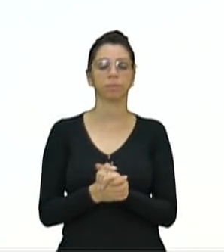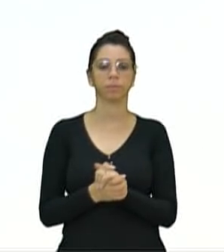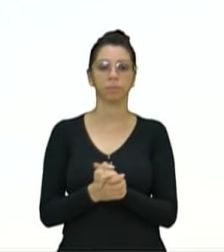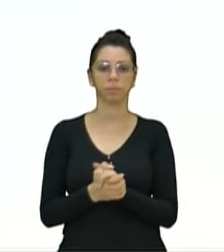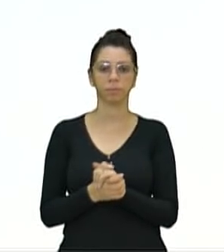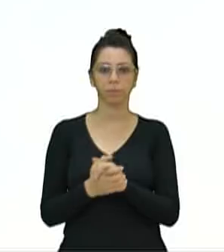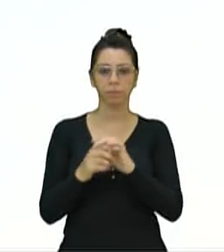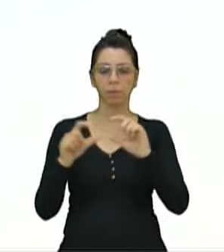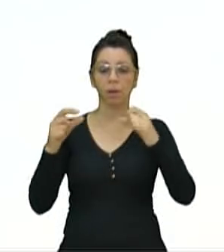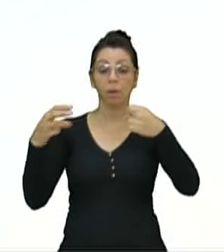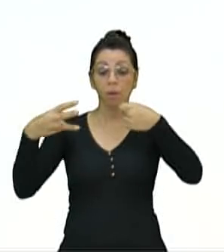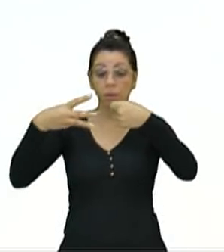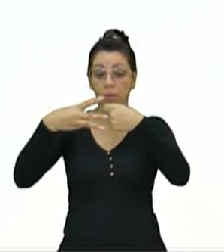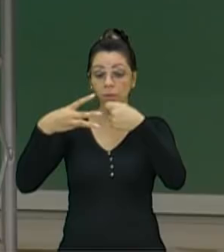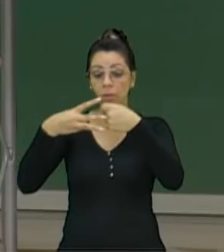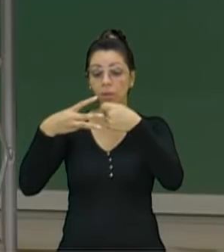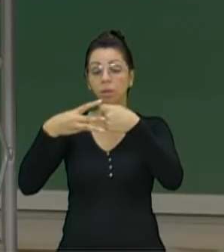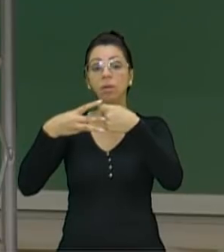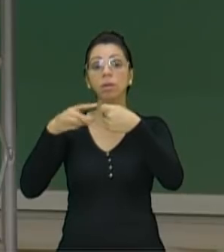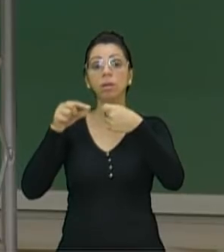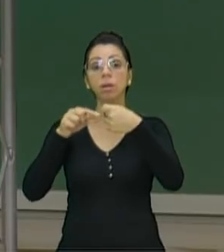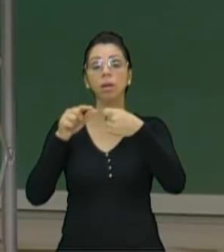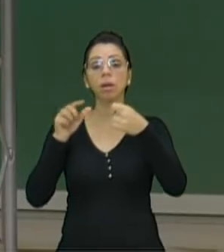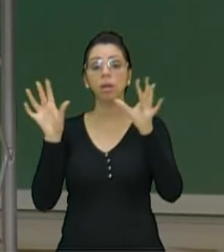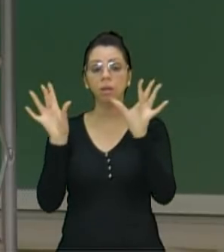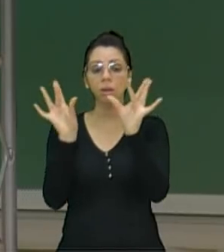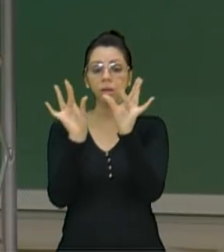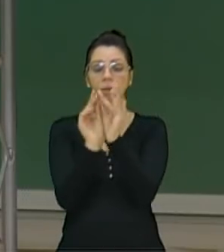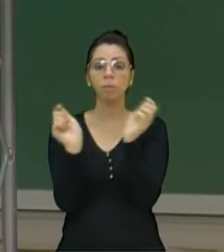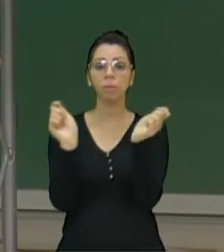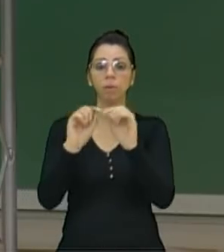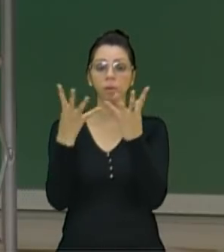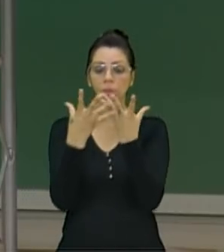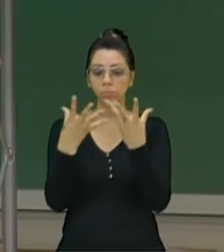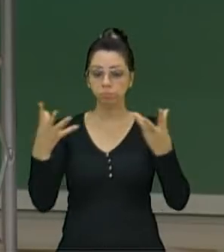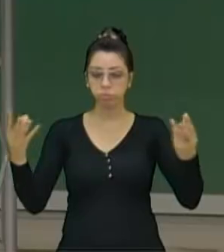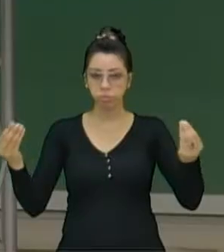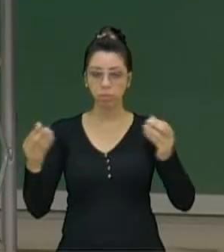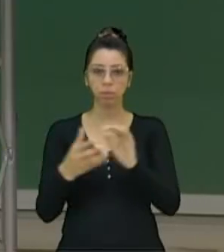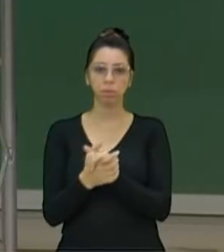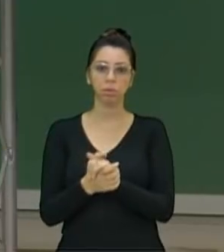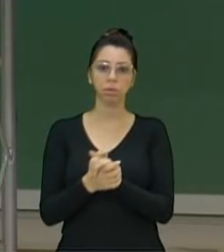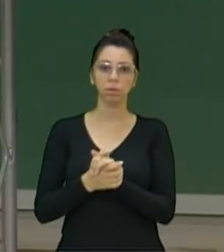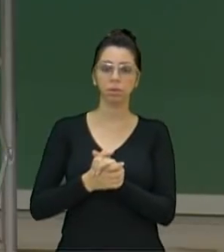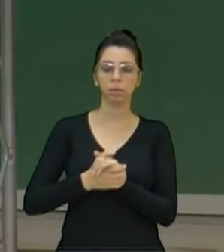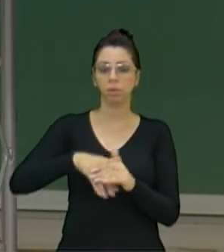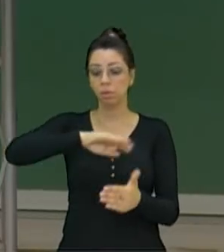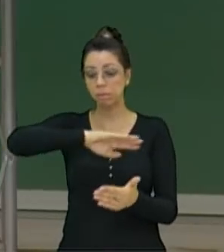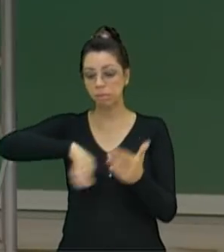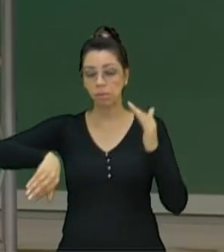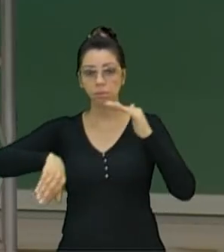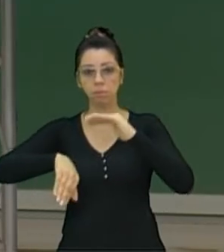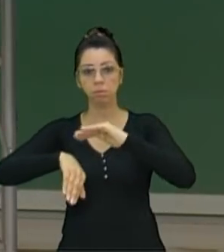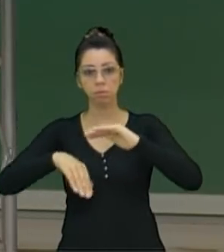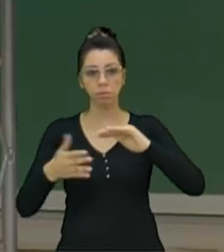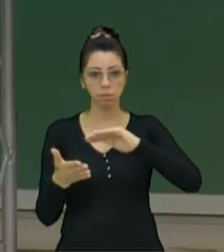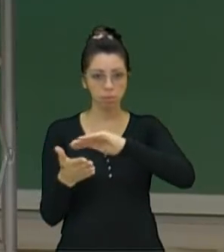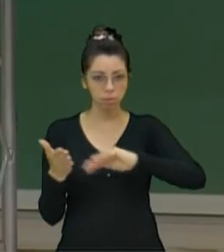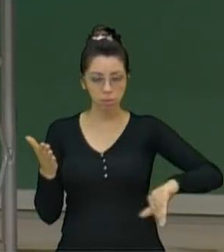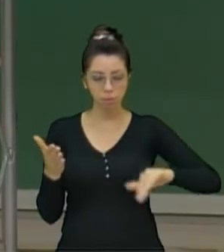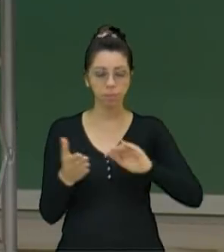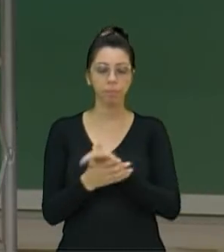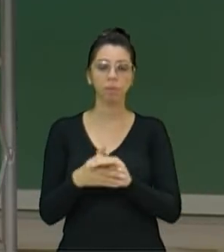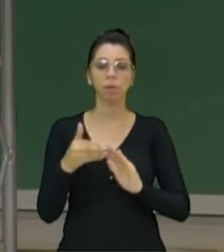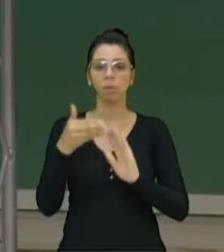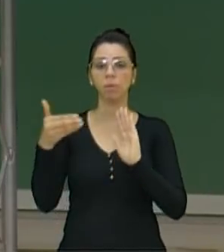líquido. Esse líquido precisa ser drenado, precisa ser filtrado, tem coisas dali que precisam ser retiradas. E é justamente